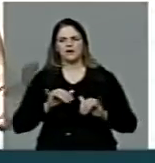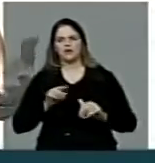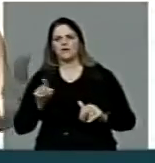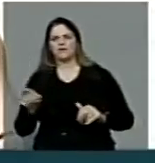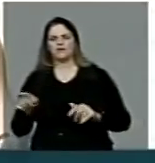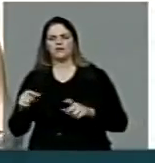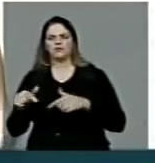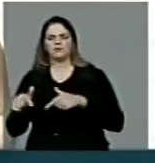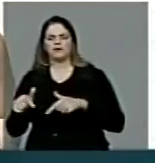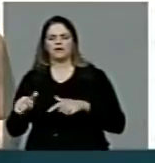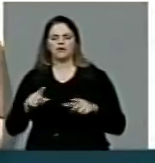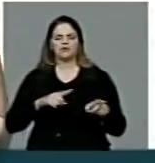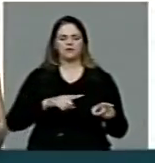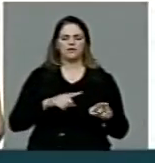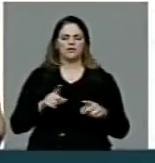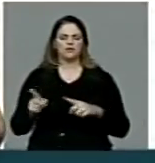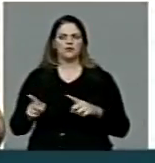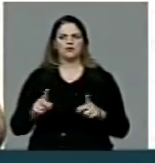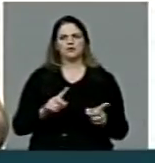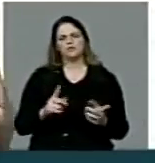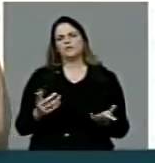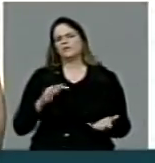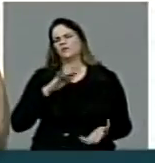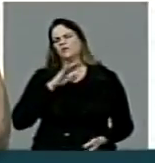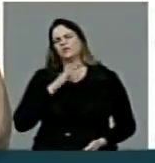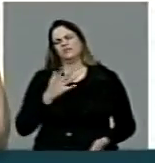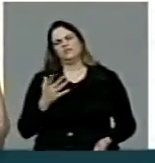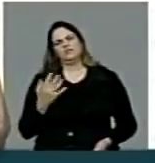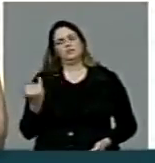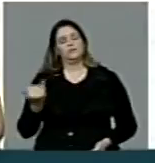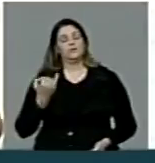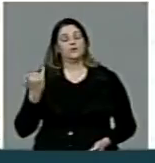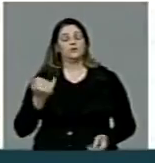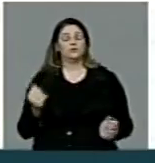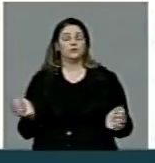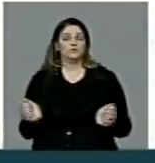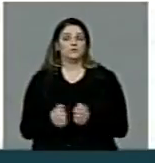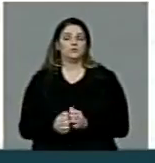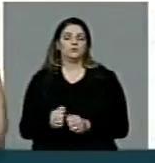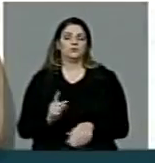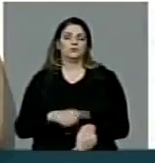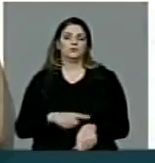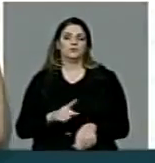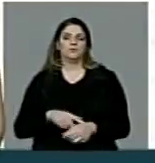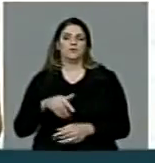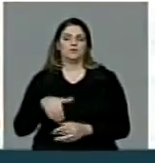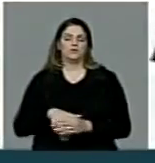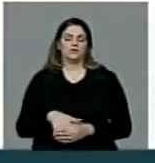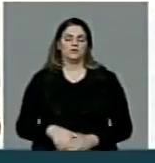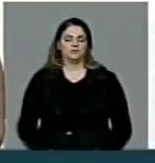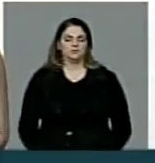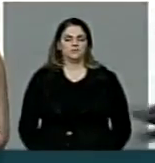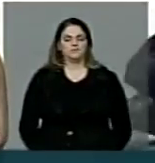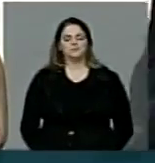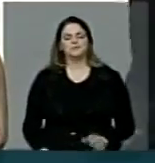precisa de trabalho também. Então, é muito importante que haja essa mudança. Então, parabéns,